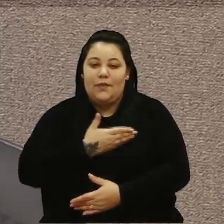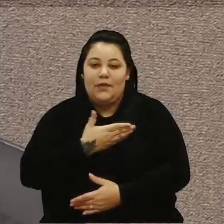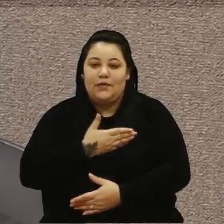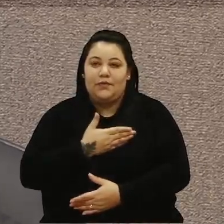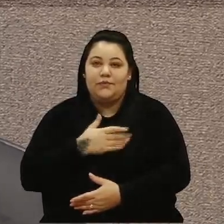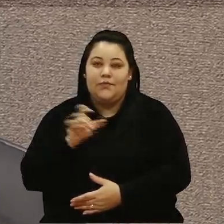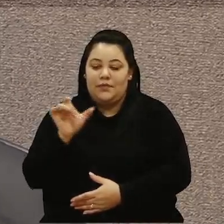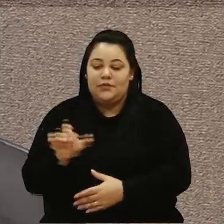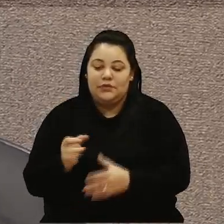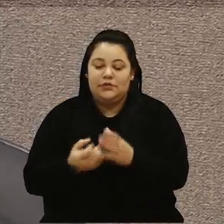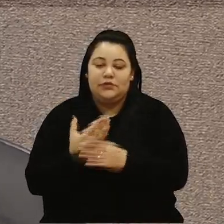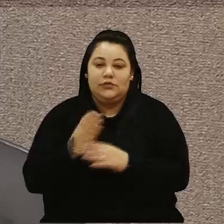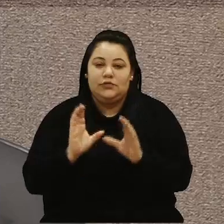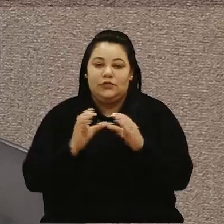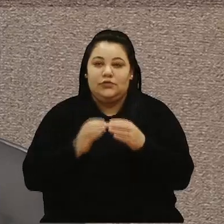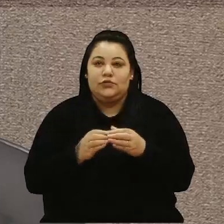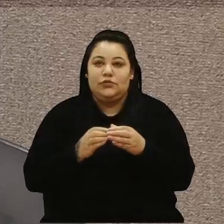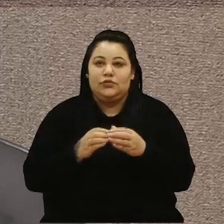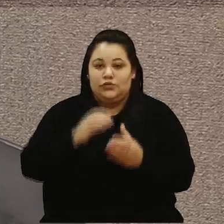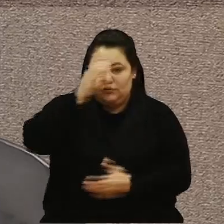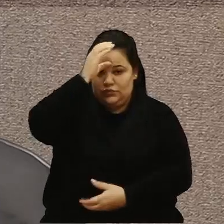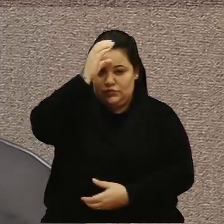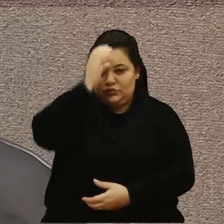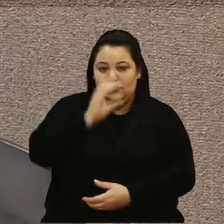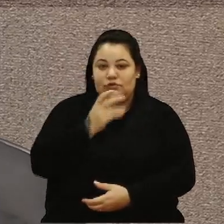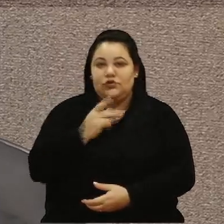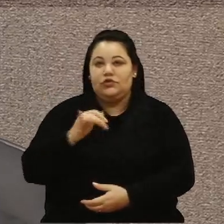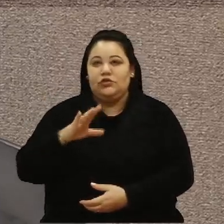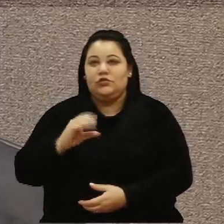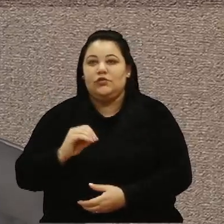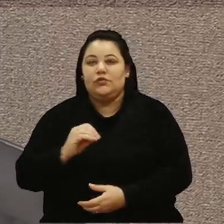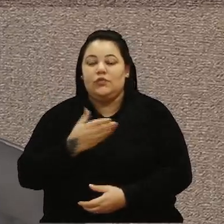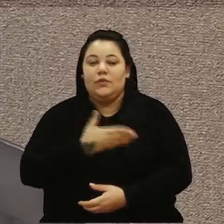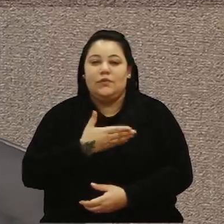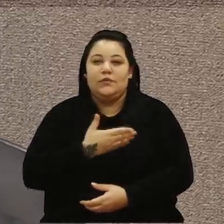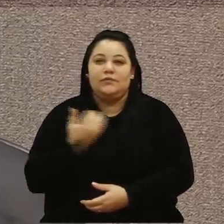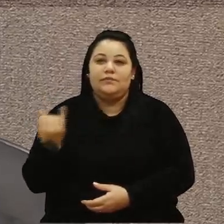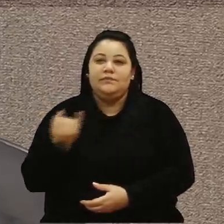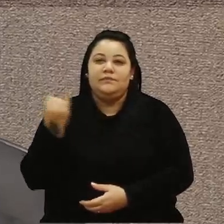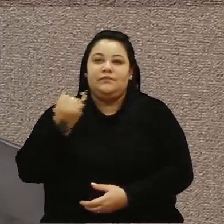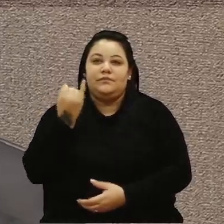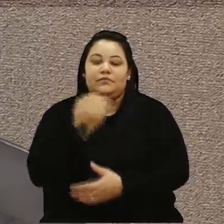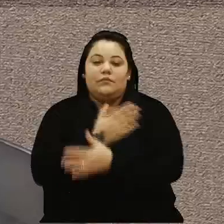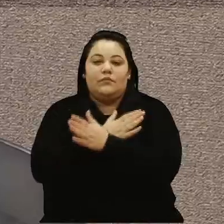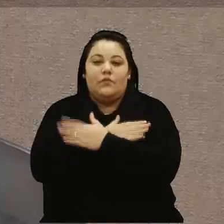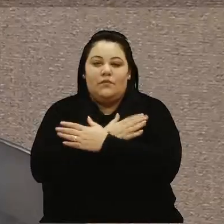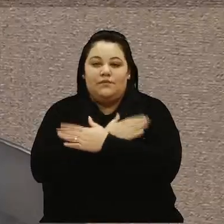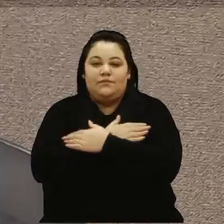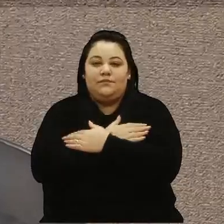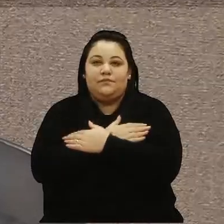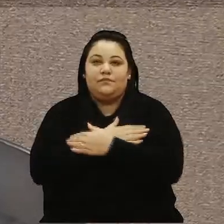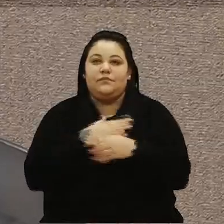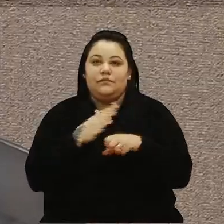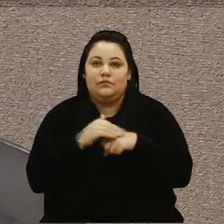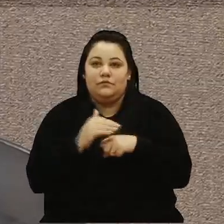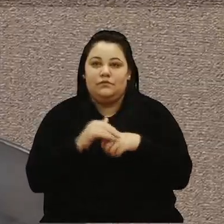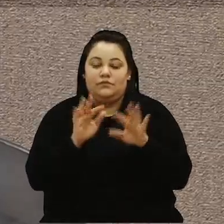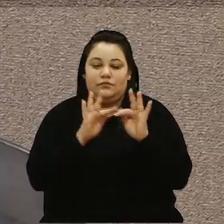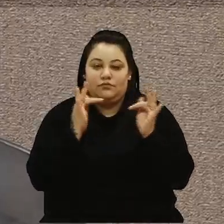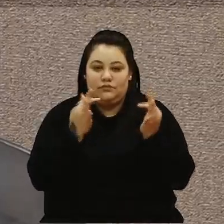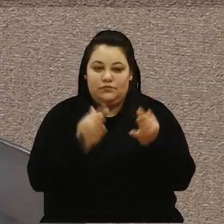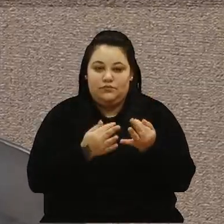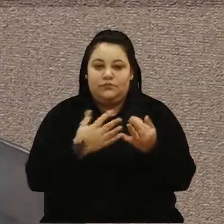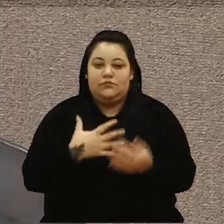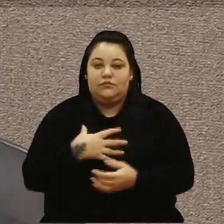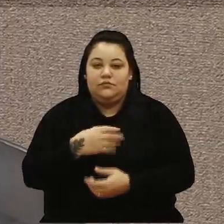do Grupo Tio Chico, da Grale, um grande amigo. Então, um abraço muito carinhoso para a família, para as filhas, para todo o